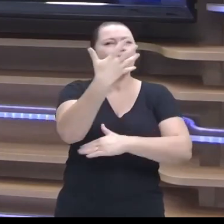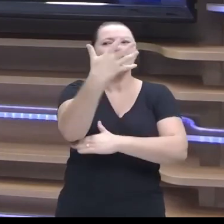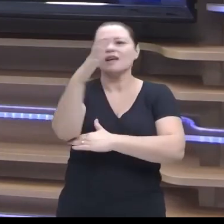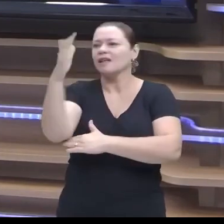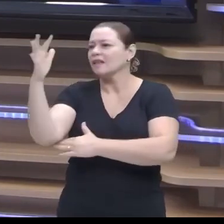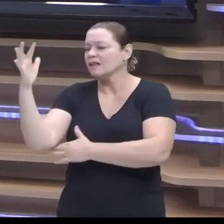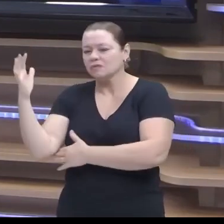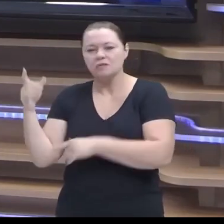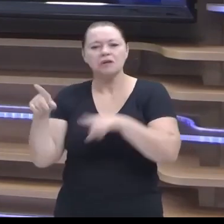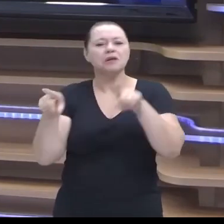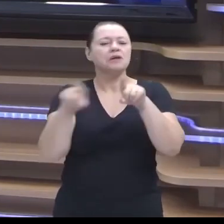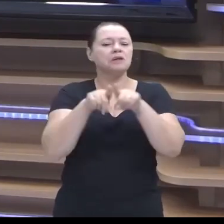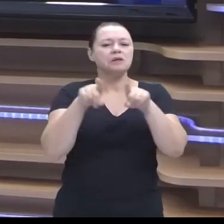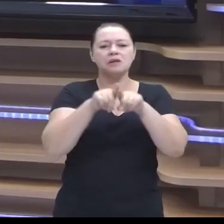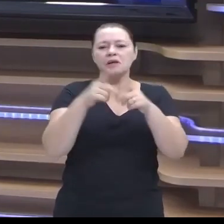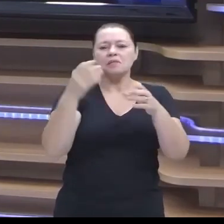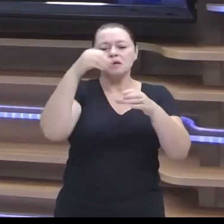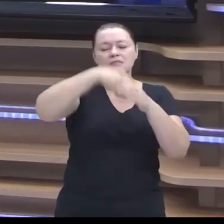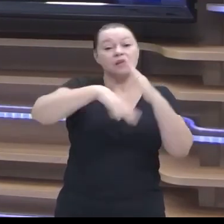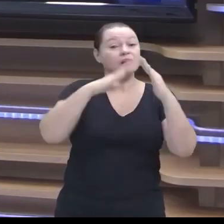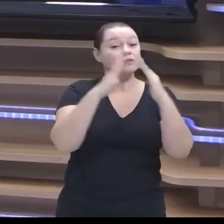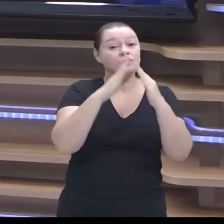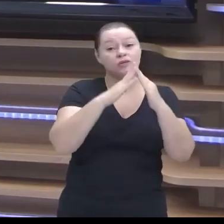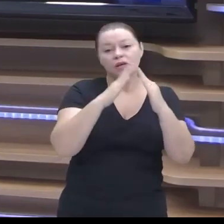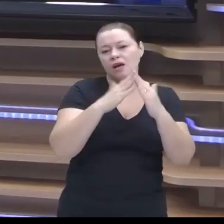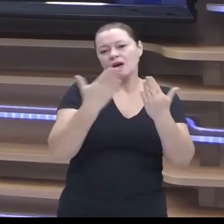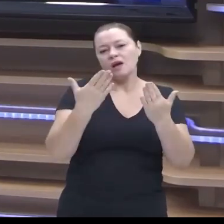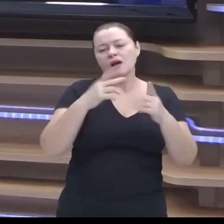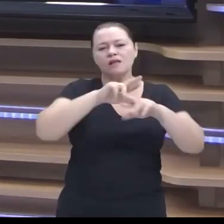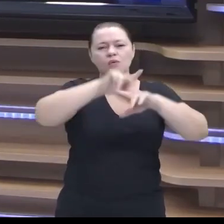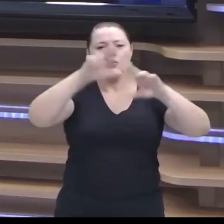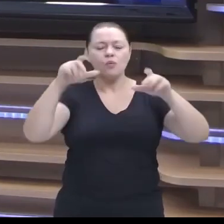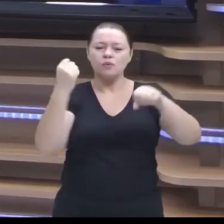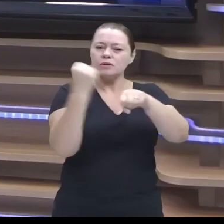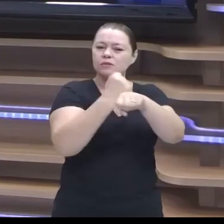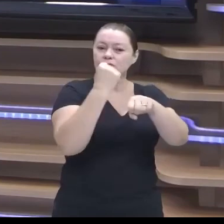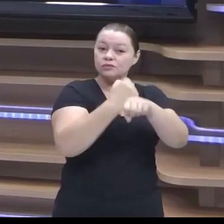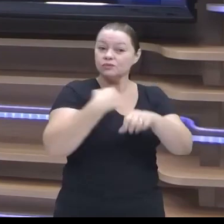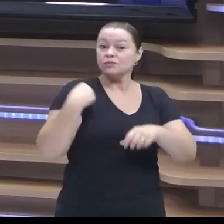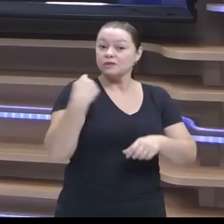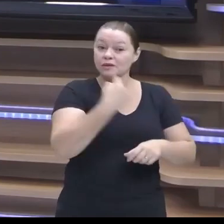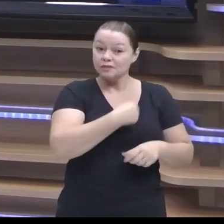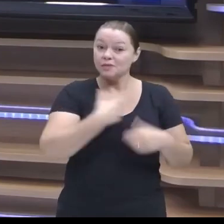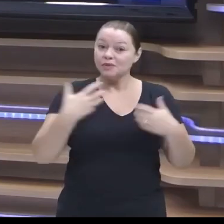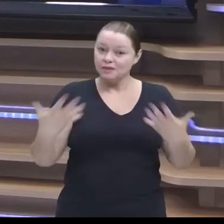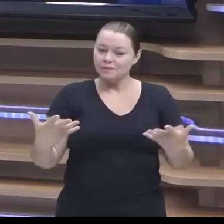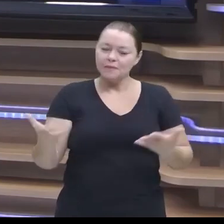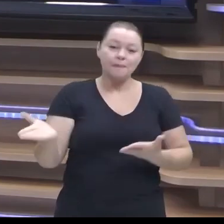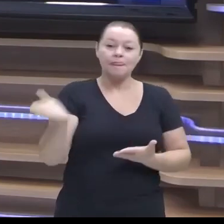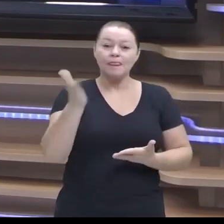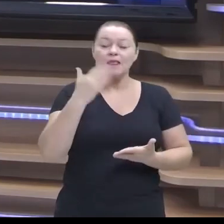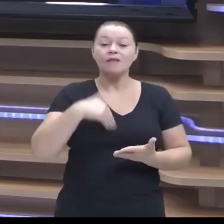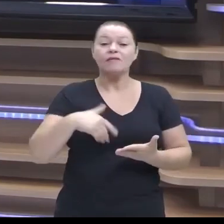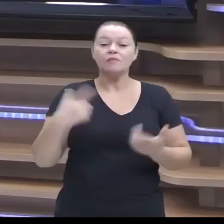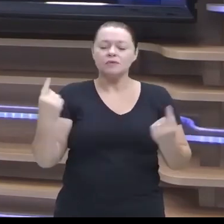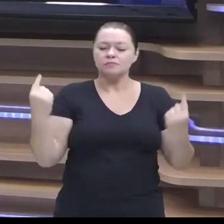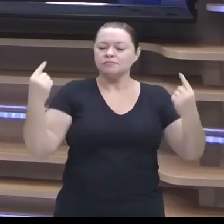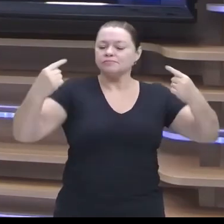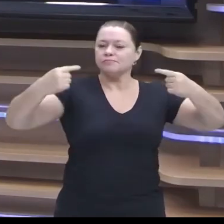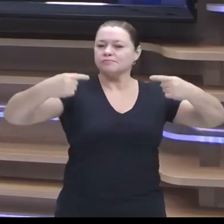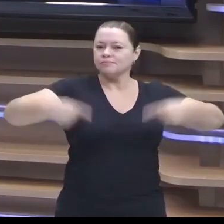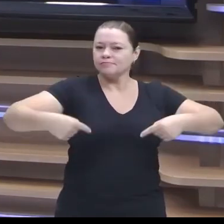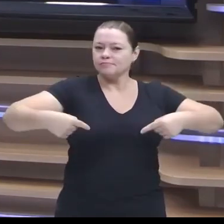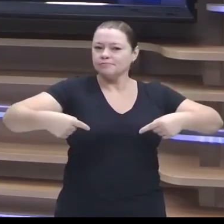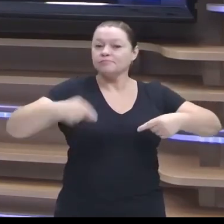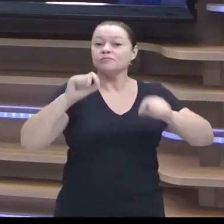ou obras construídas, objetos por nós. Vamos agora, crianças, para um desafio sobre